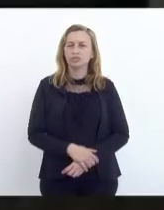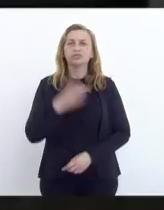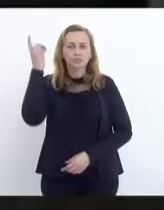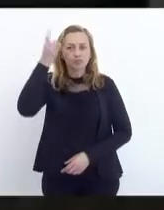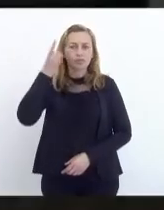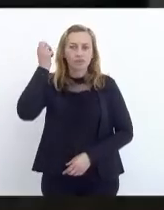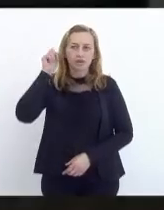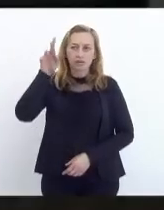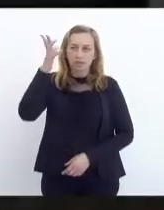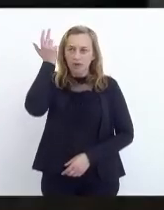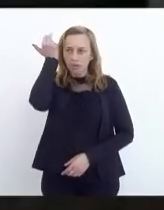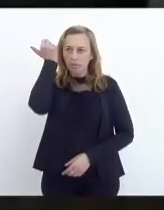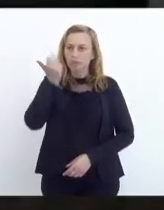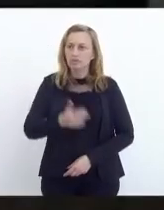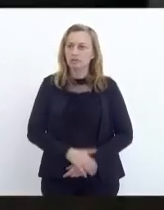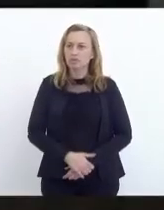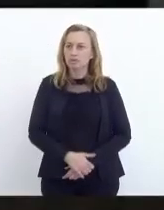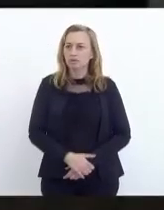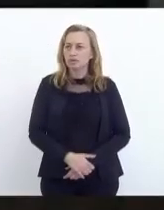Deputada Eliomar.